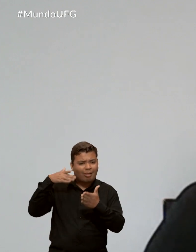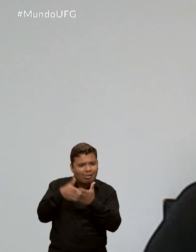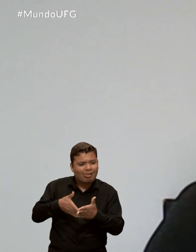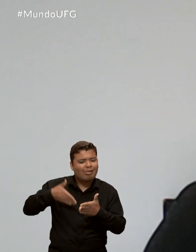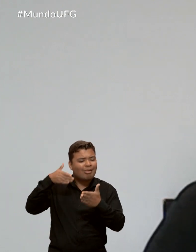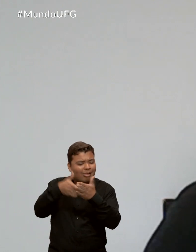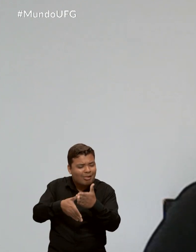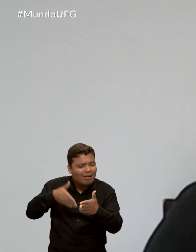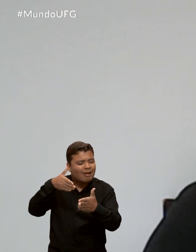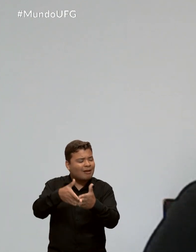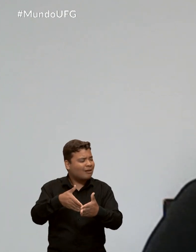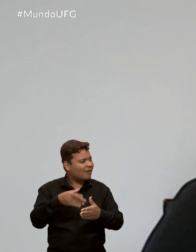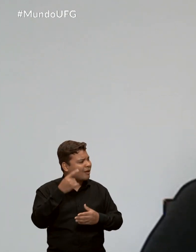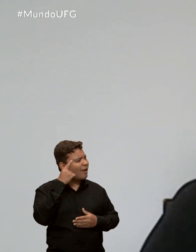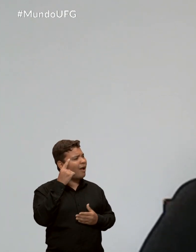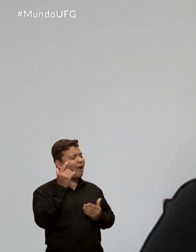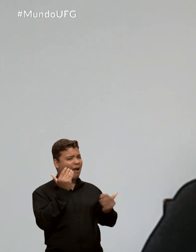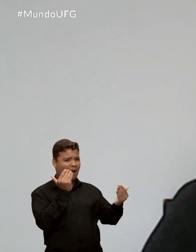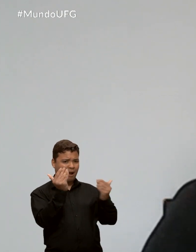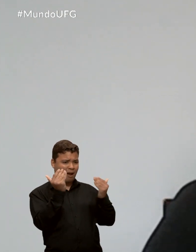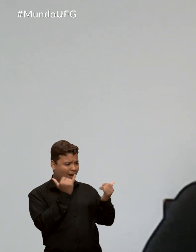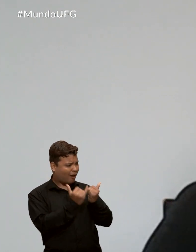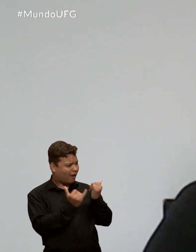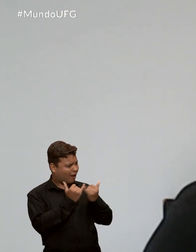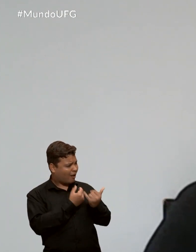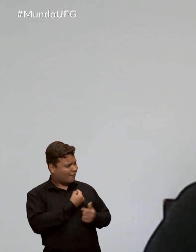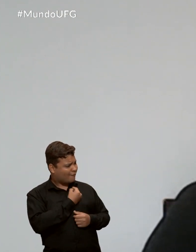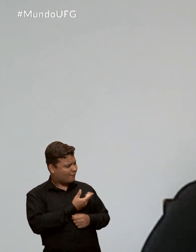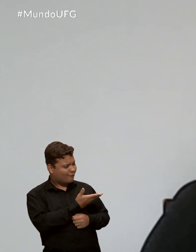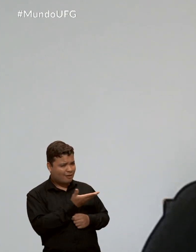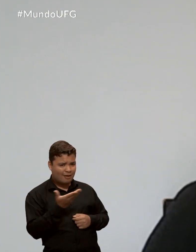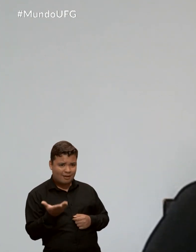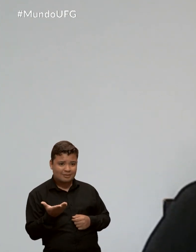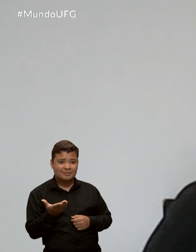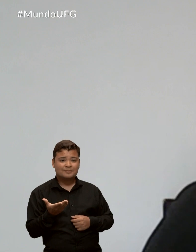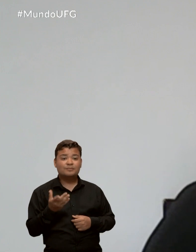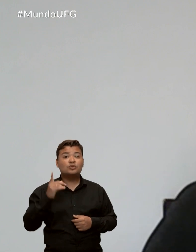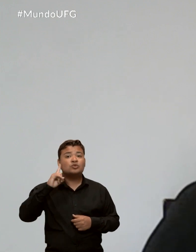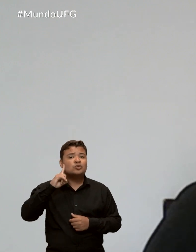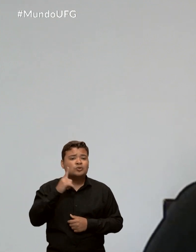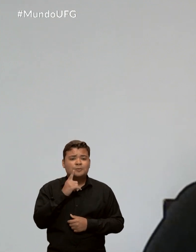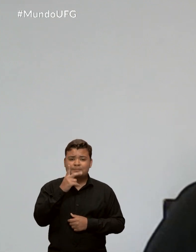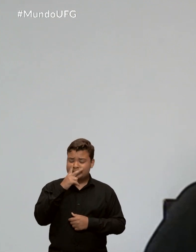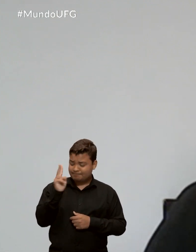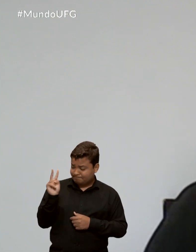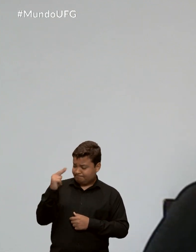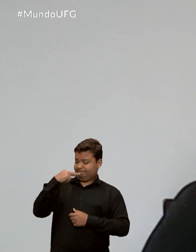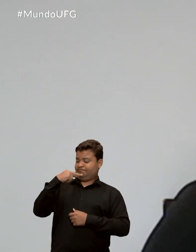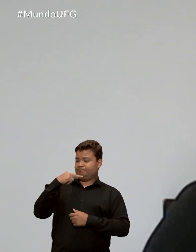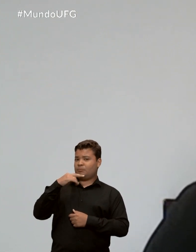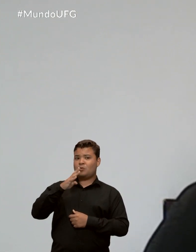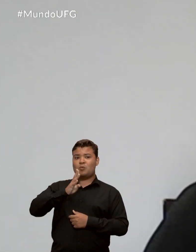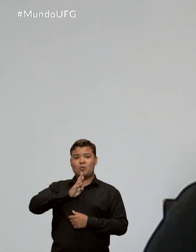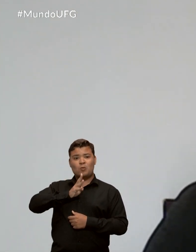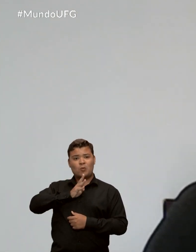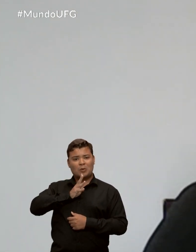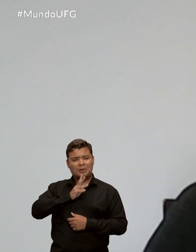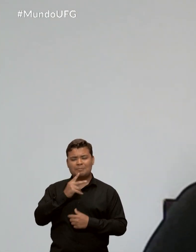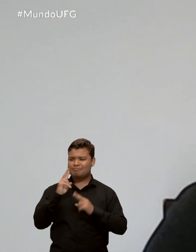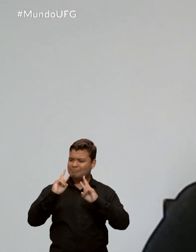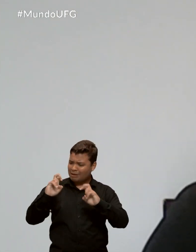Então, era uma forma de se conhecer. Os surdos viam que eles podiam também